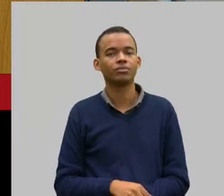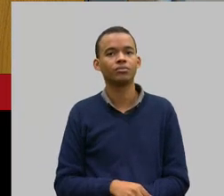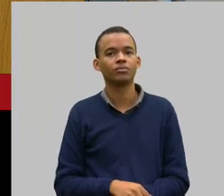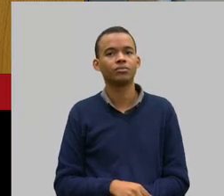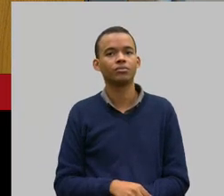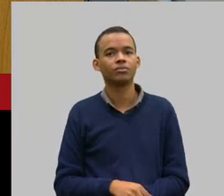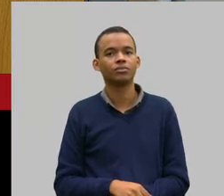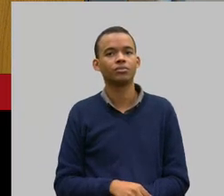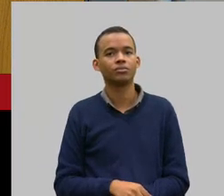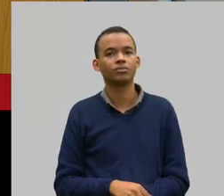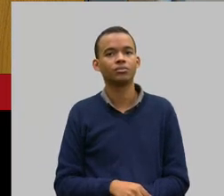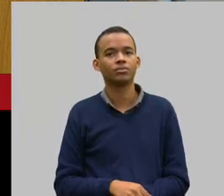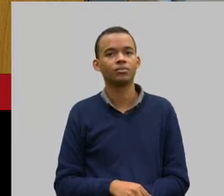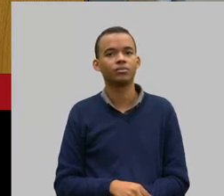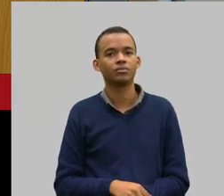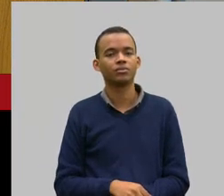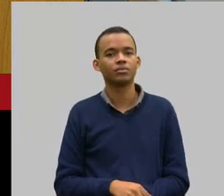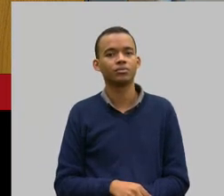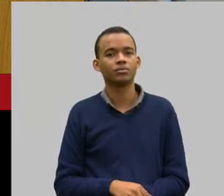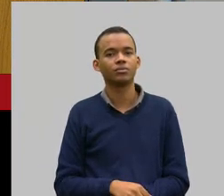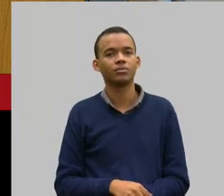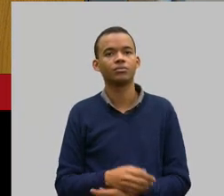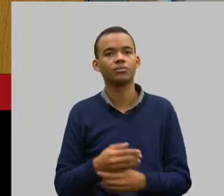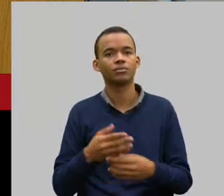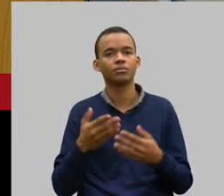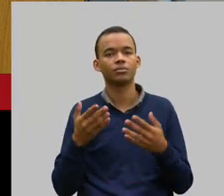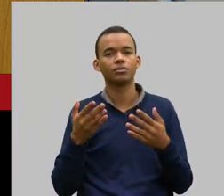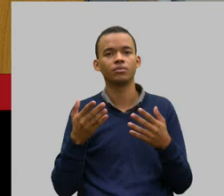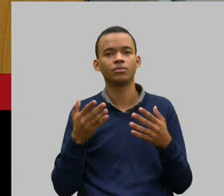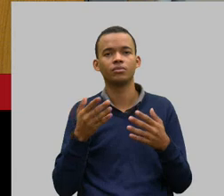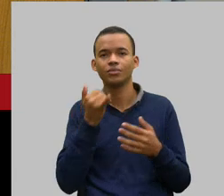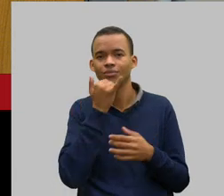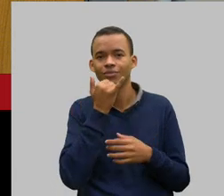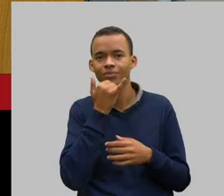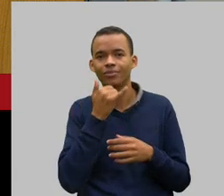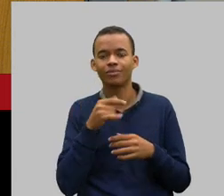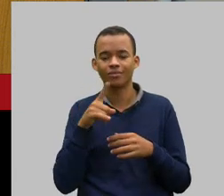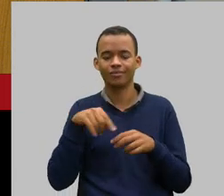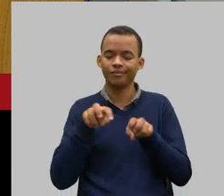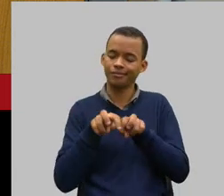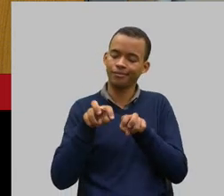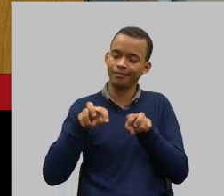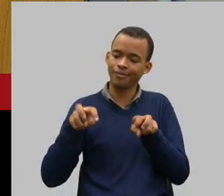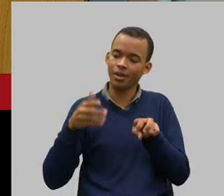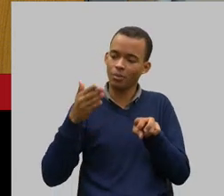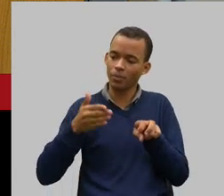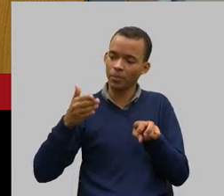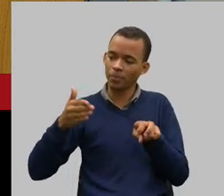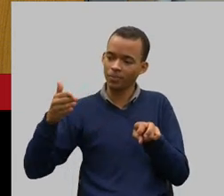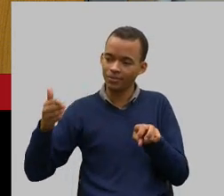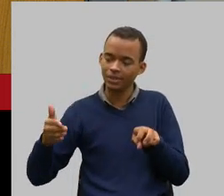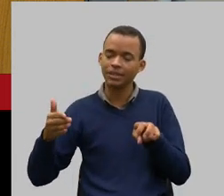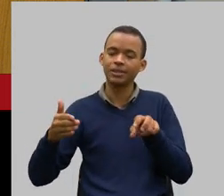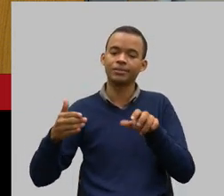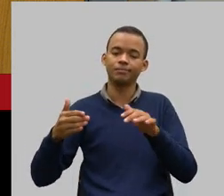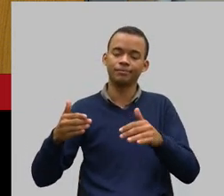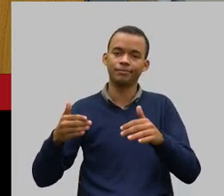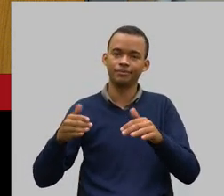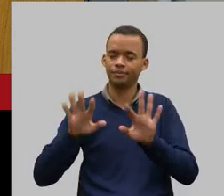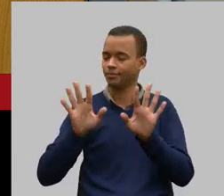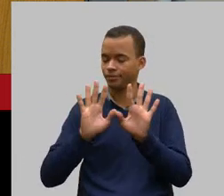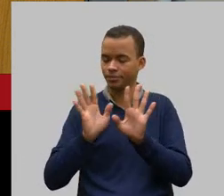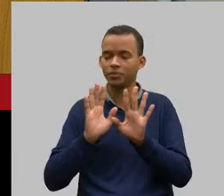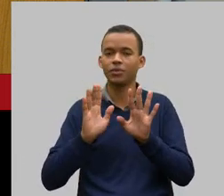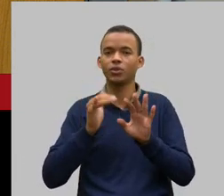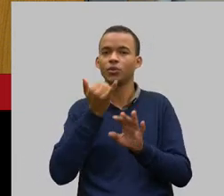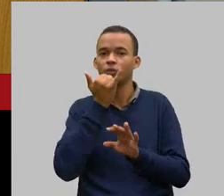ah perdão ali é Gustavo Santana porque aqui fala pela ordem a mesa né os líderes depois a mesa então desculpa